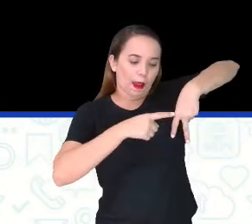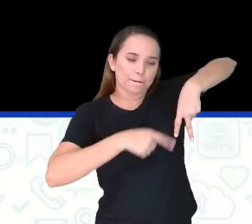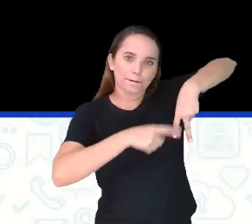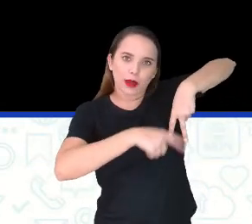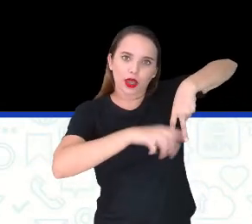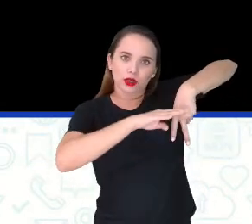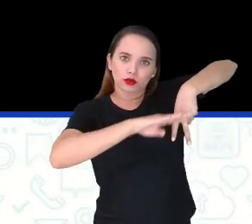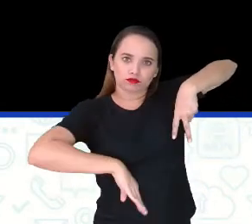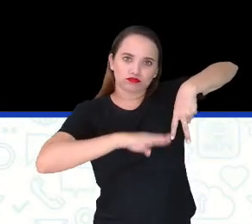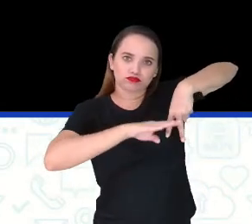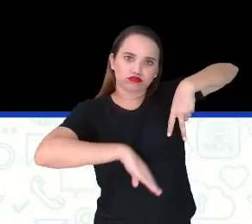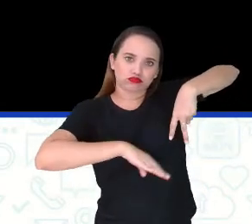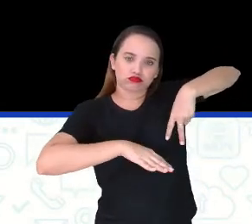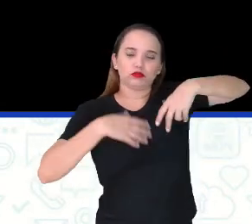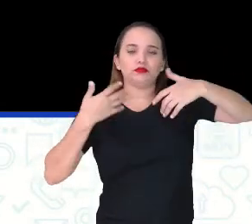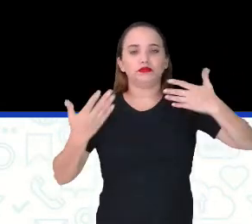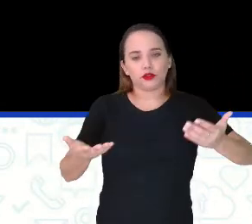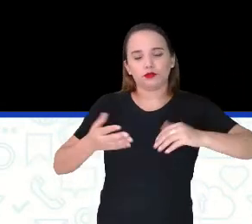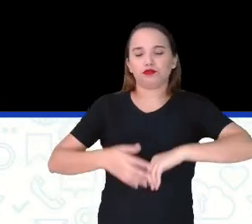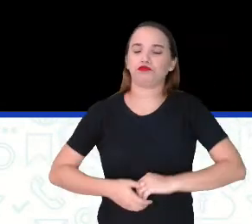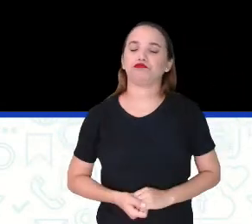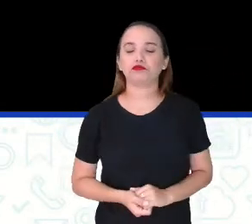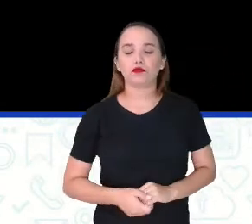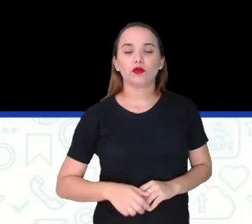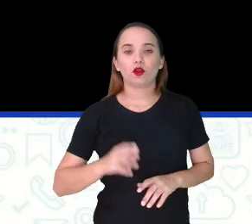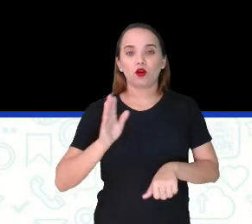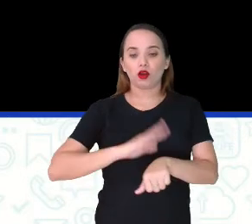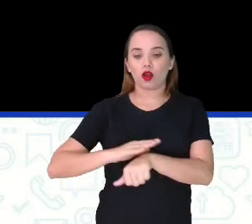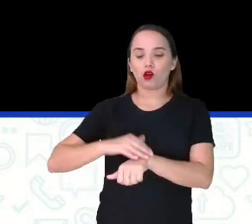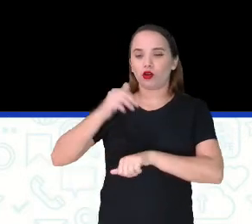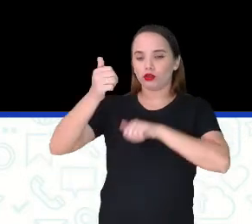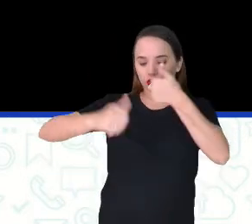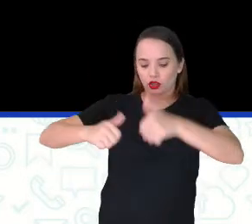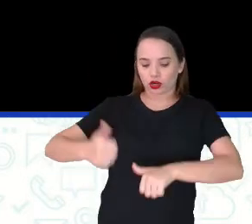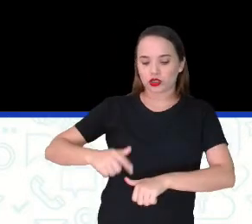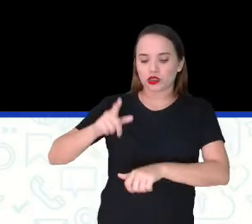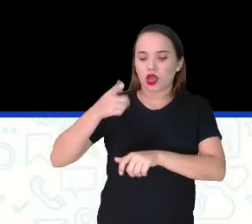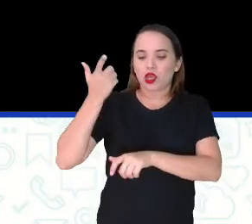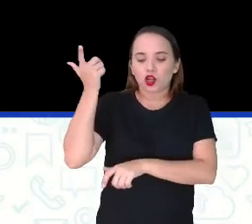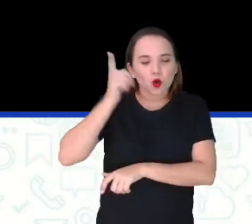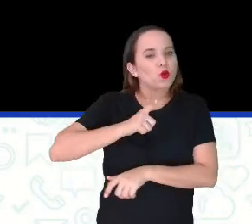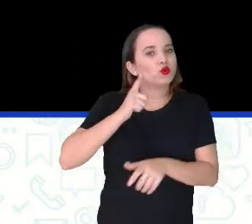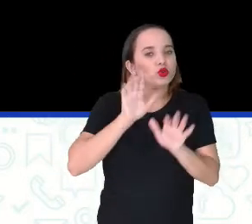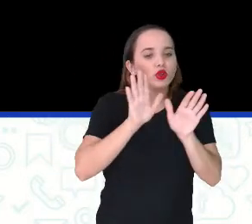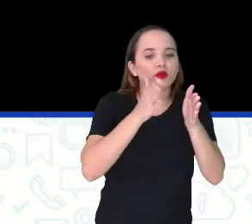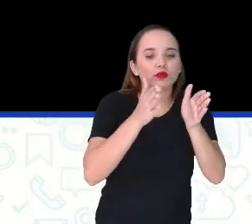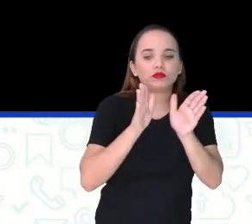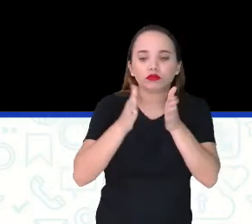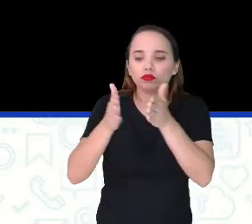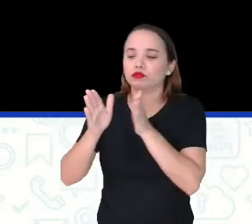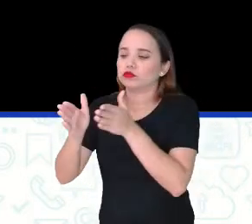aí que, além de ele analisar os movimentos, ele meio que dá parâmetros para a gente